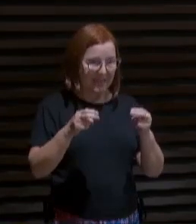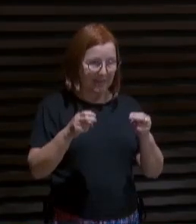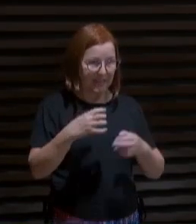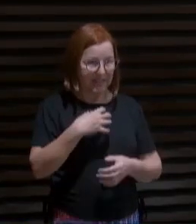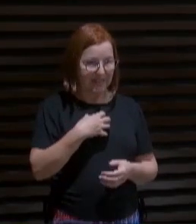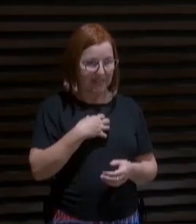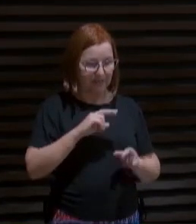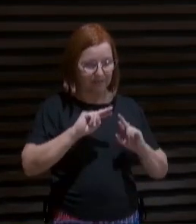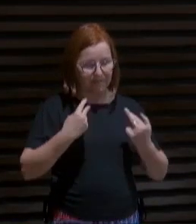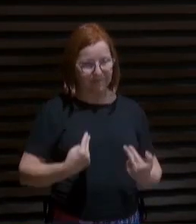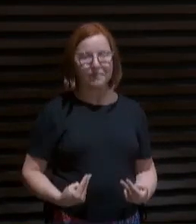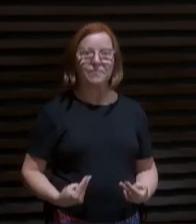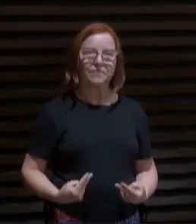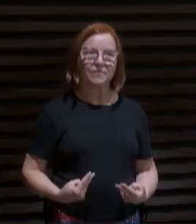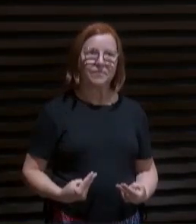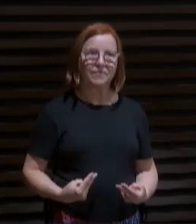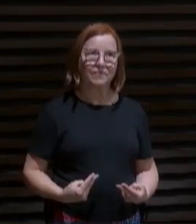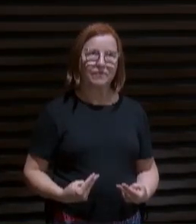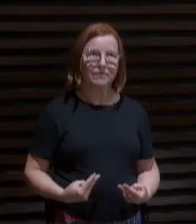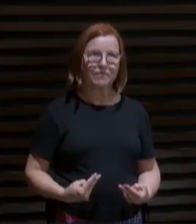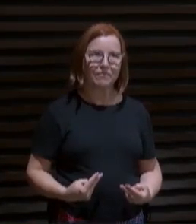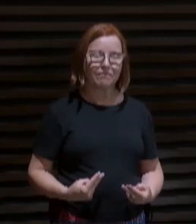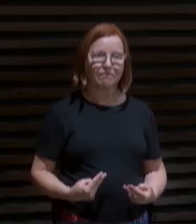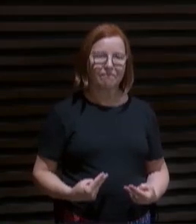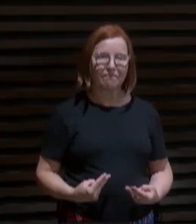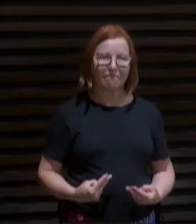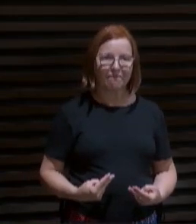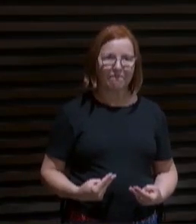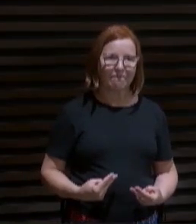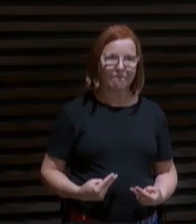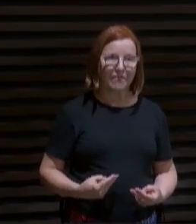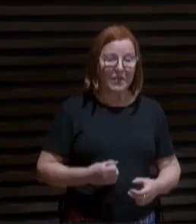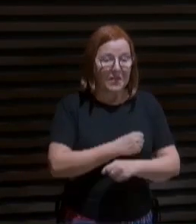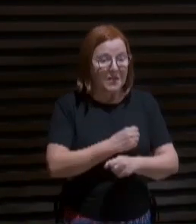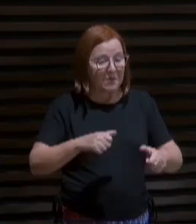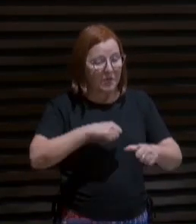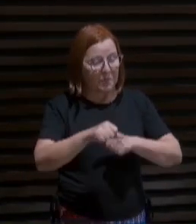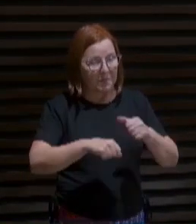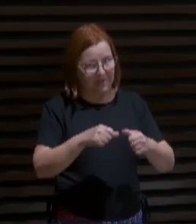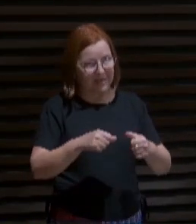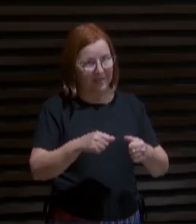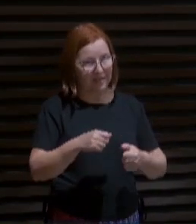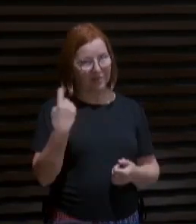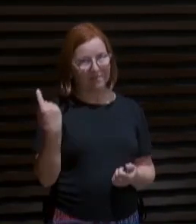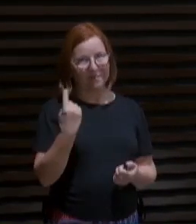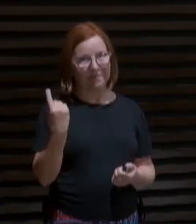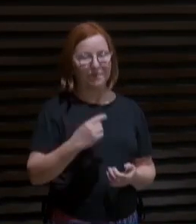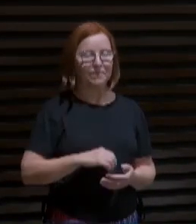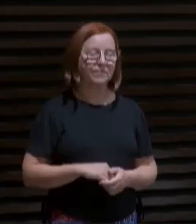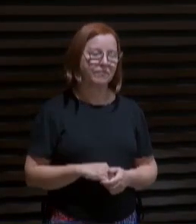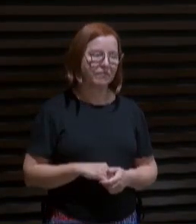natureza humana era incorrigível pelo método natural. O homem